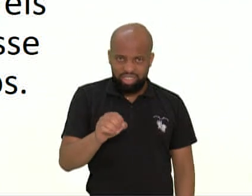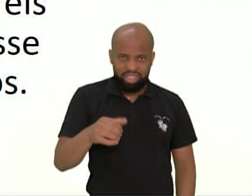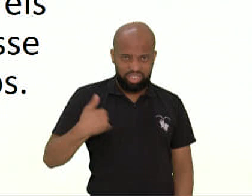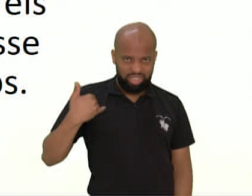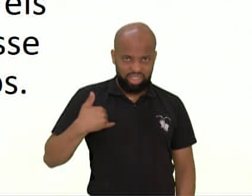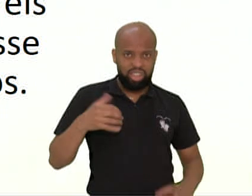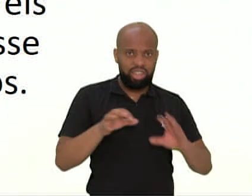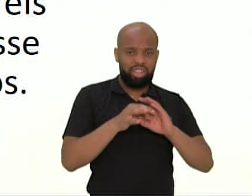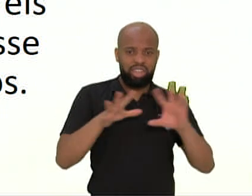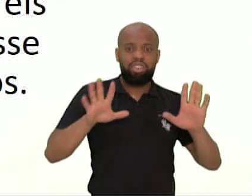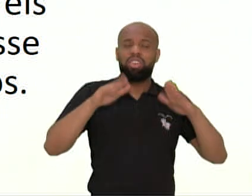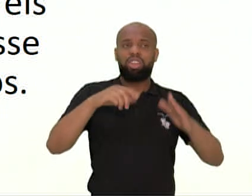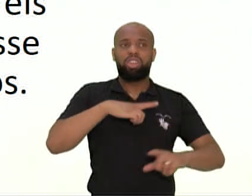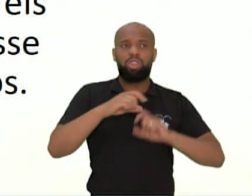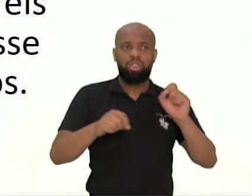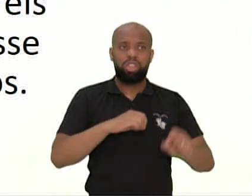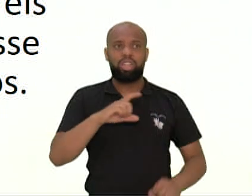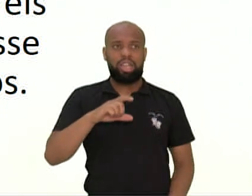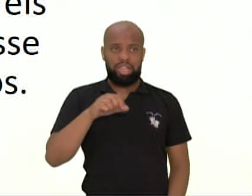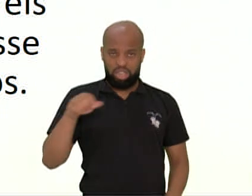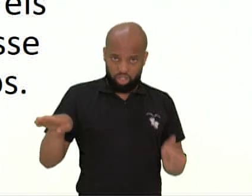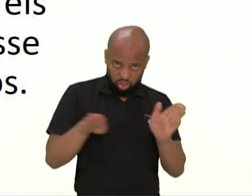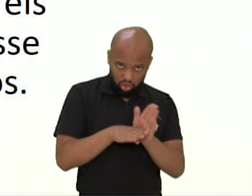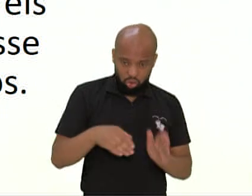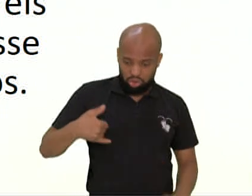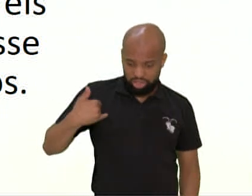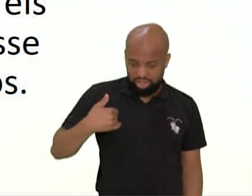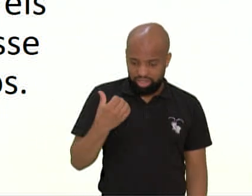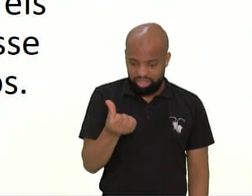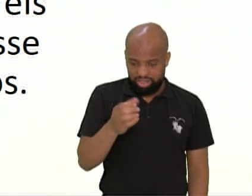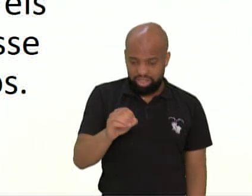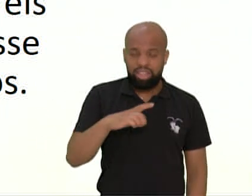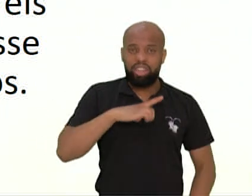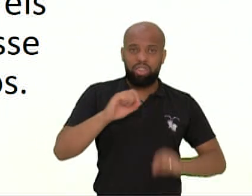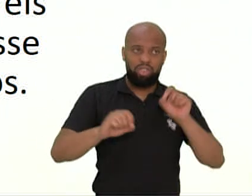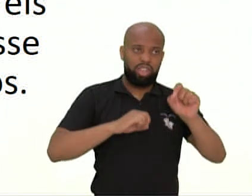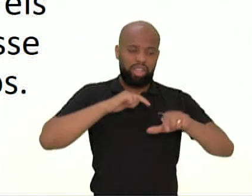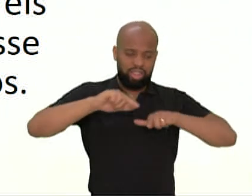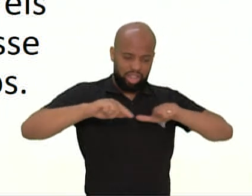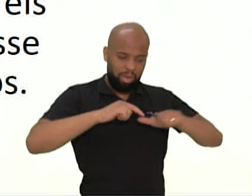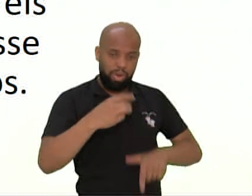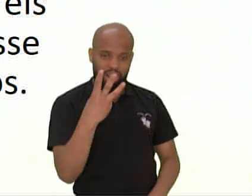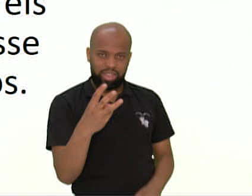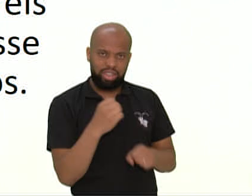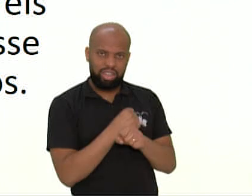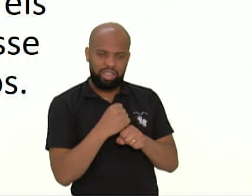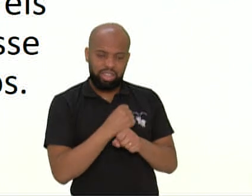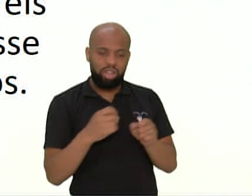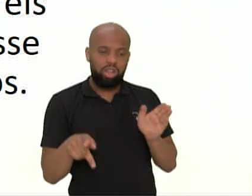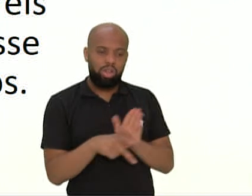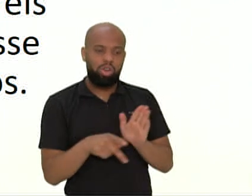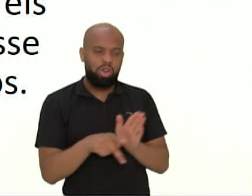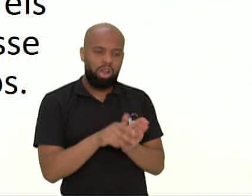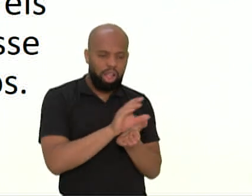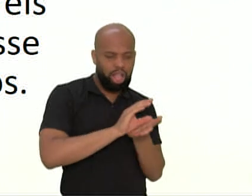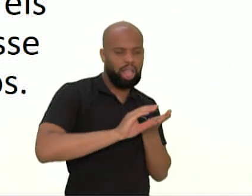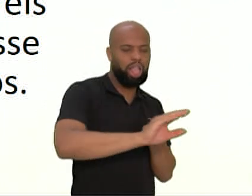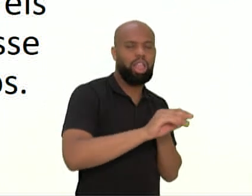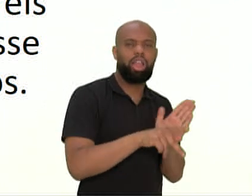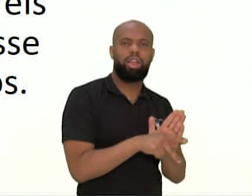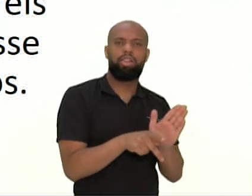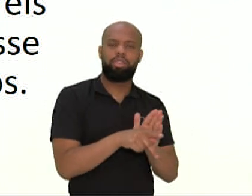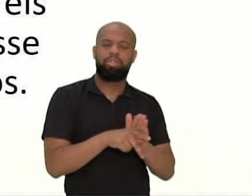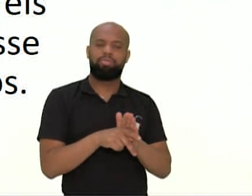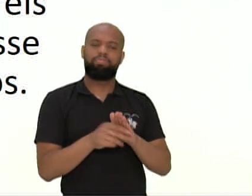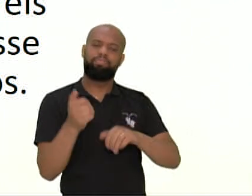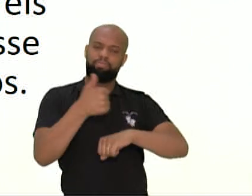anos de idade, você teria que prestar 3 anos de trabalho para indenizar o teu patrão. Já não bastava você trabalhar 60